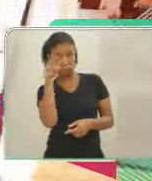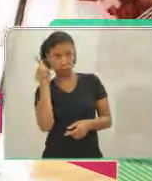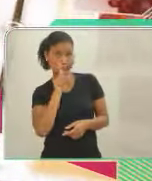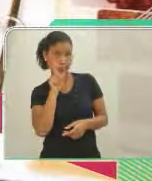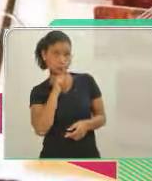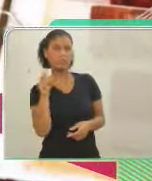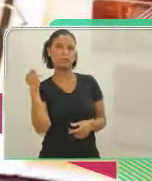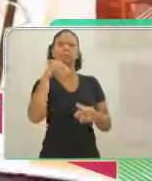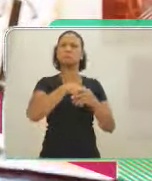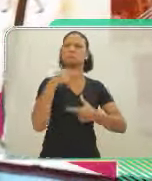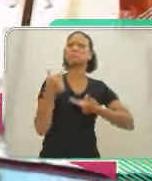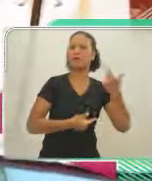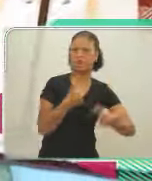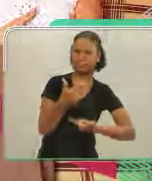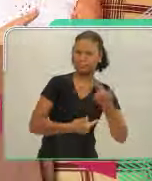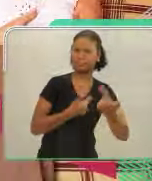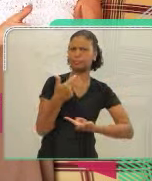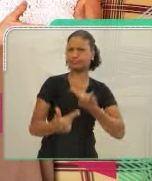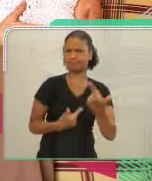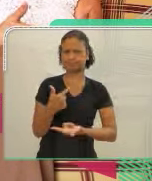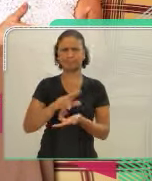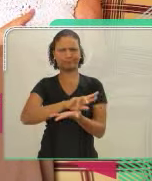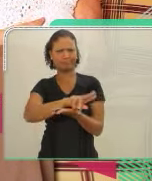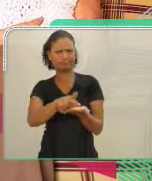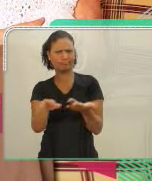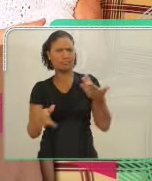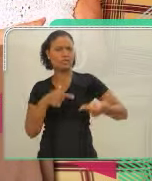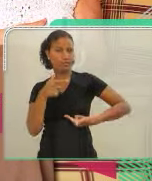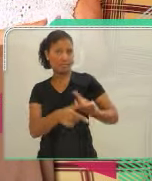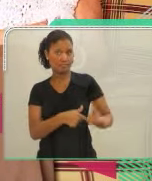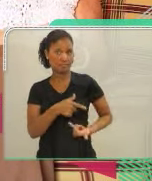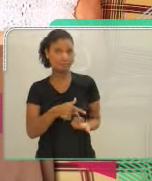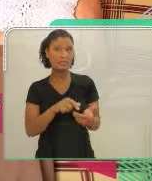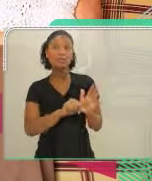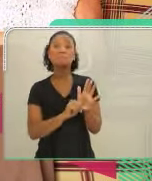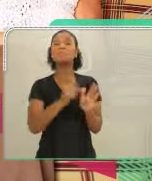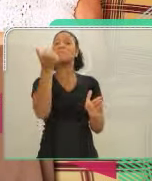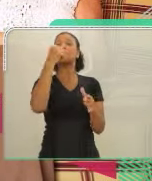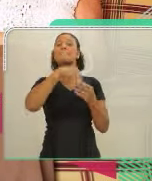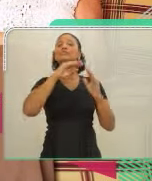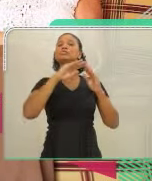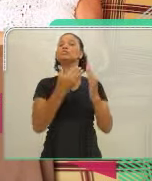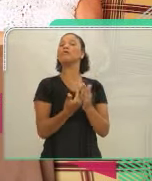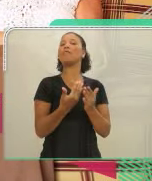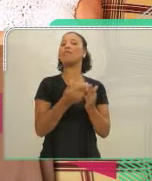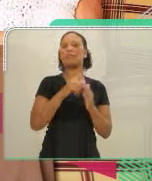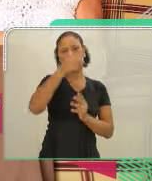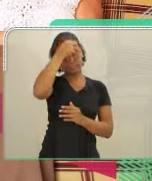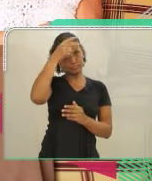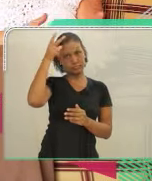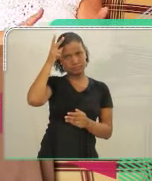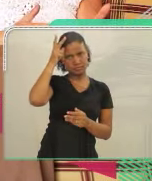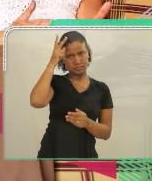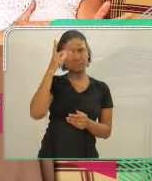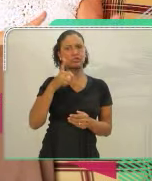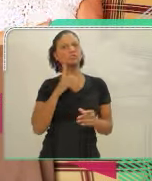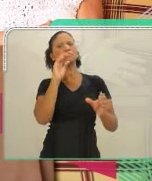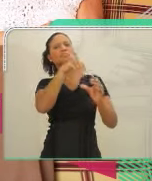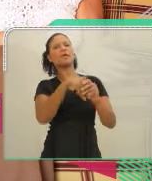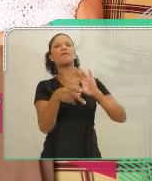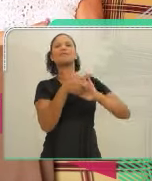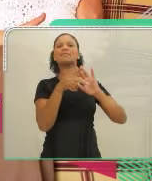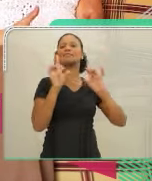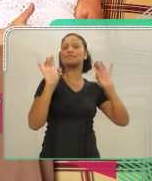atividades. Ela primeiro foi para uma escola pública, em que tinha a